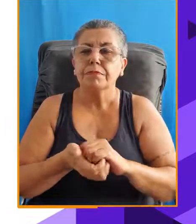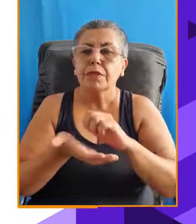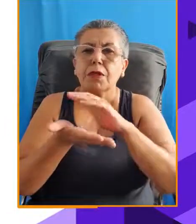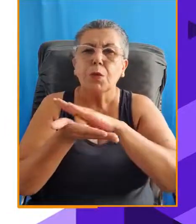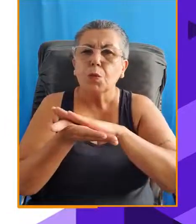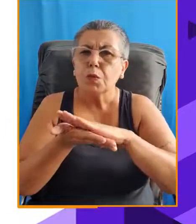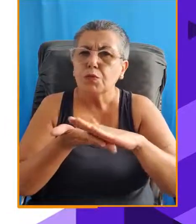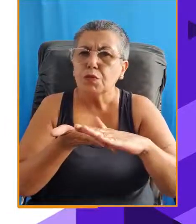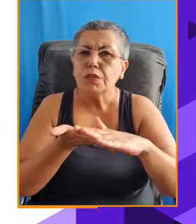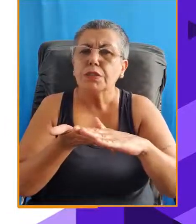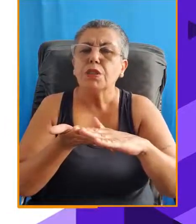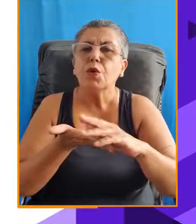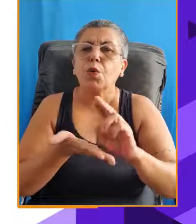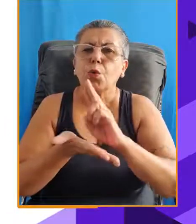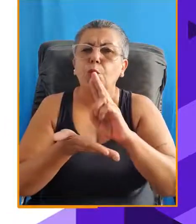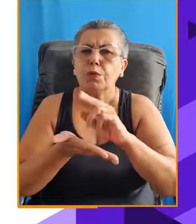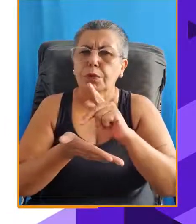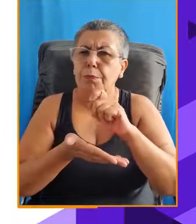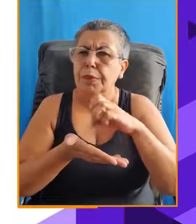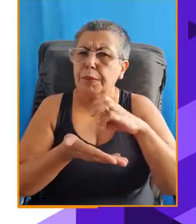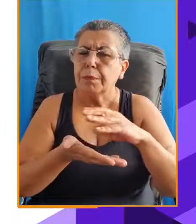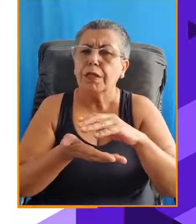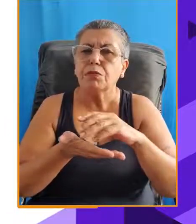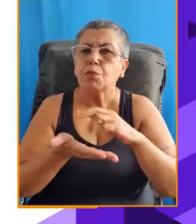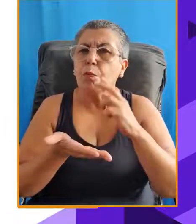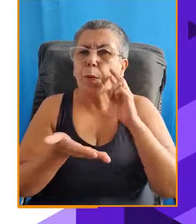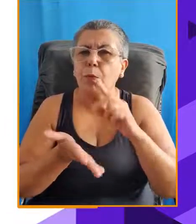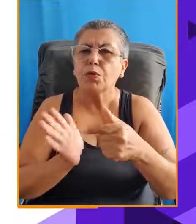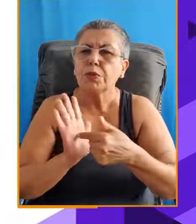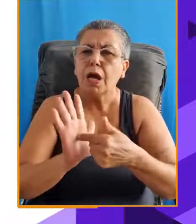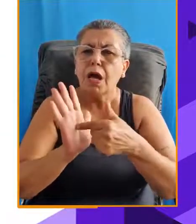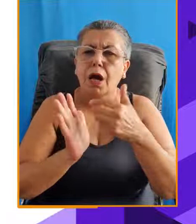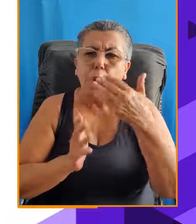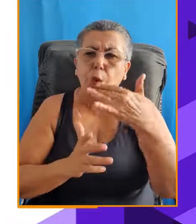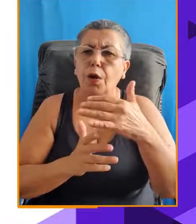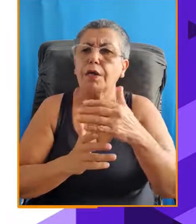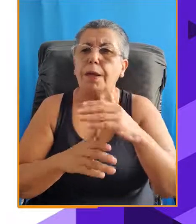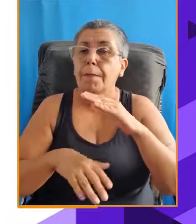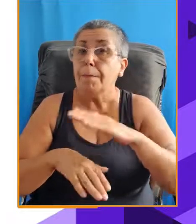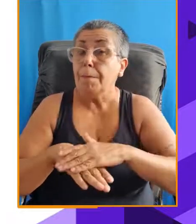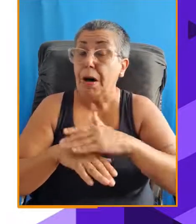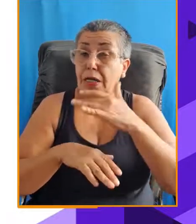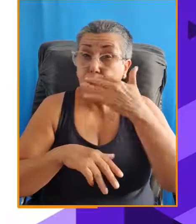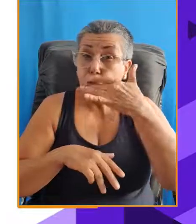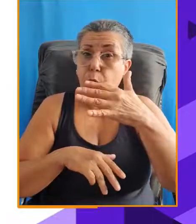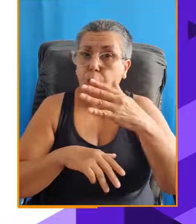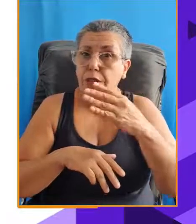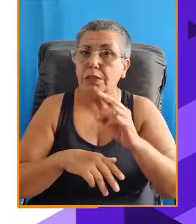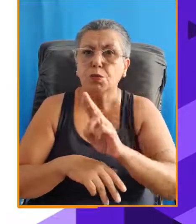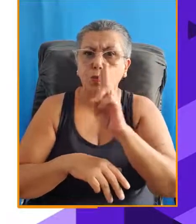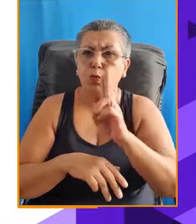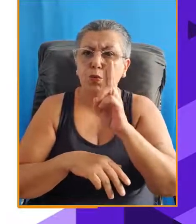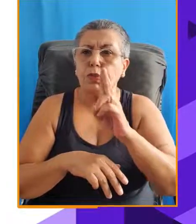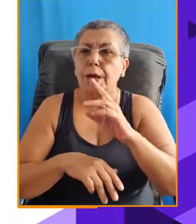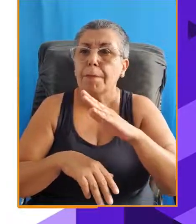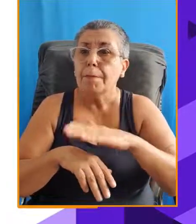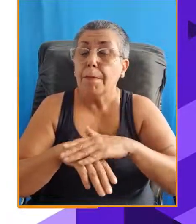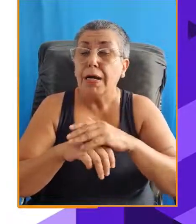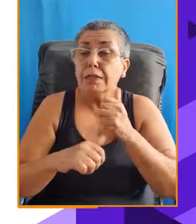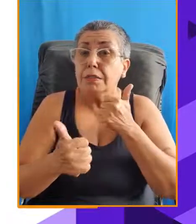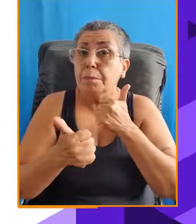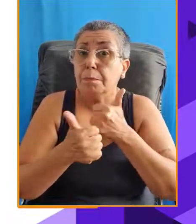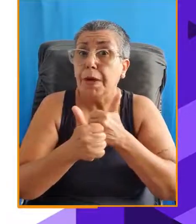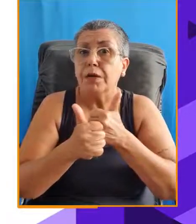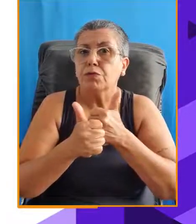Superfícies impressas utilizam os pigmentos para refletir a cor. Quanto mais cores forem utilizadas, mais